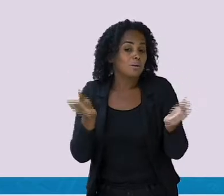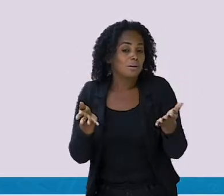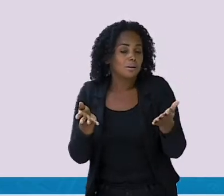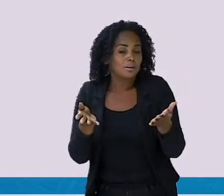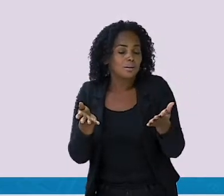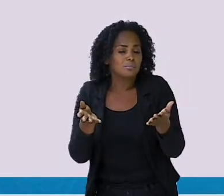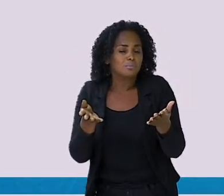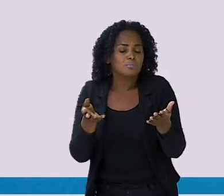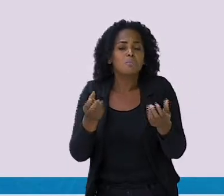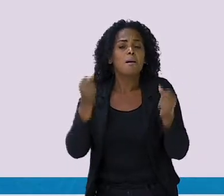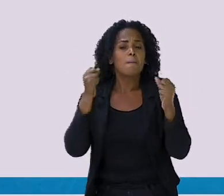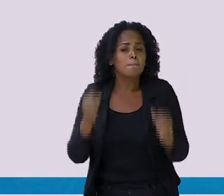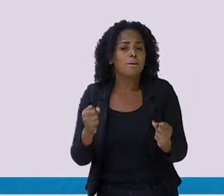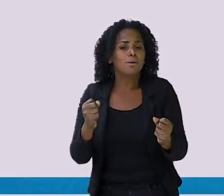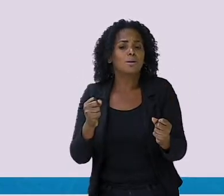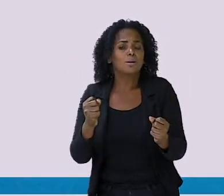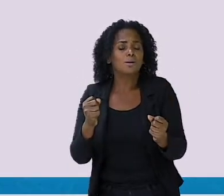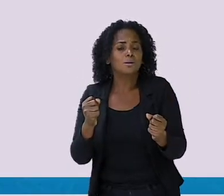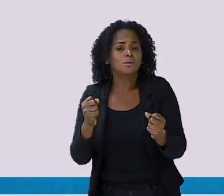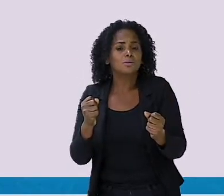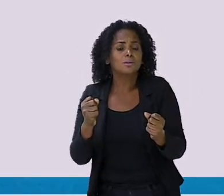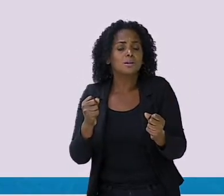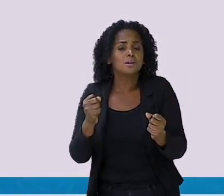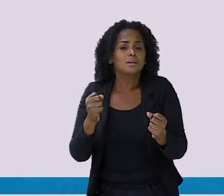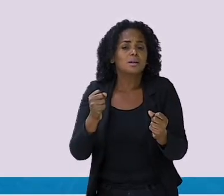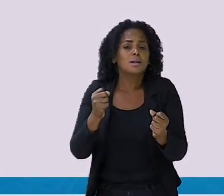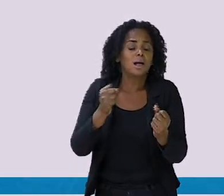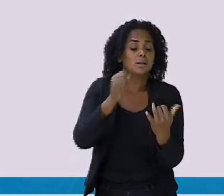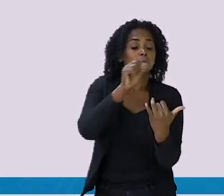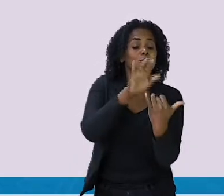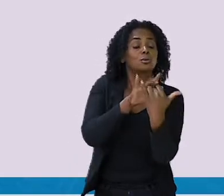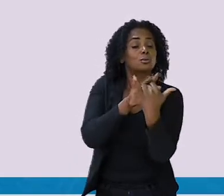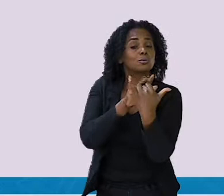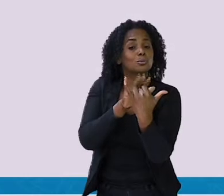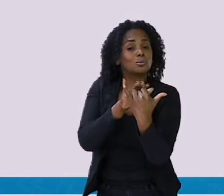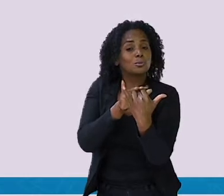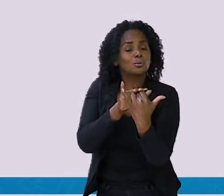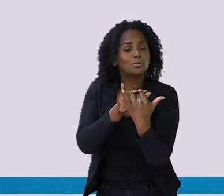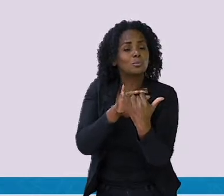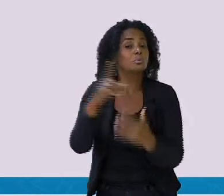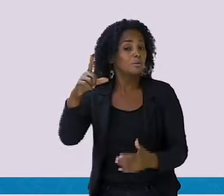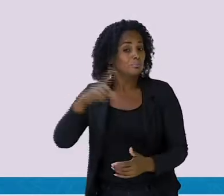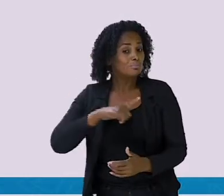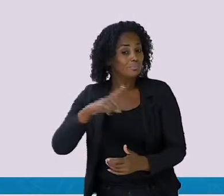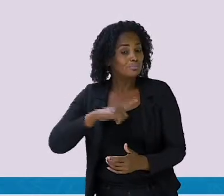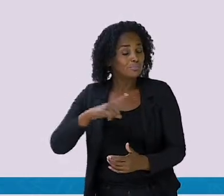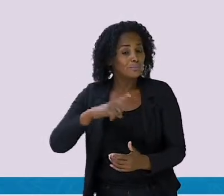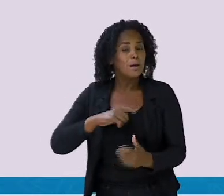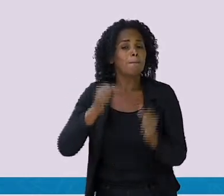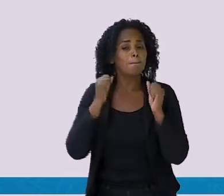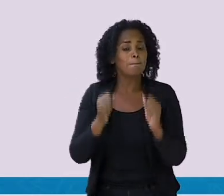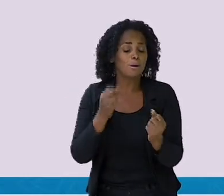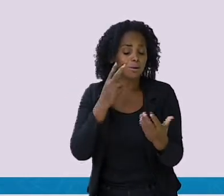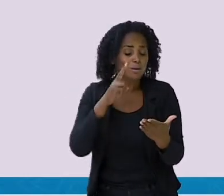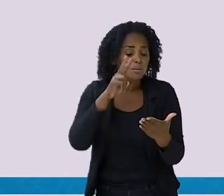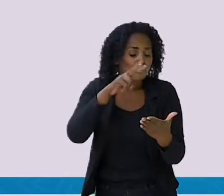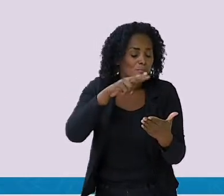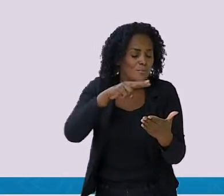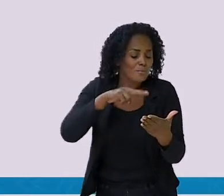assistir, corre lá no YouTube, que a nossa aula já está disponível e você vai